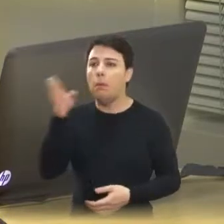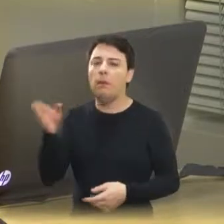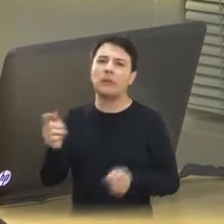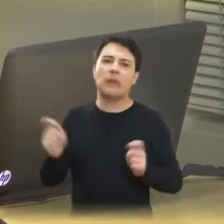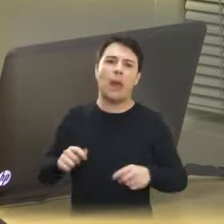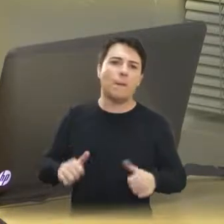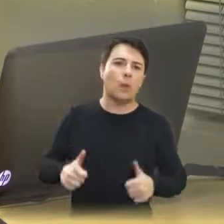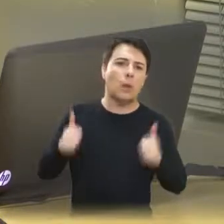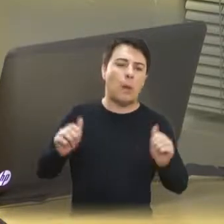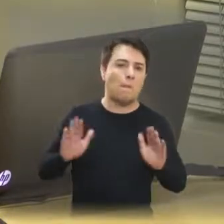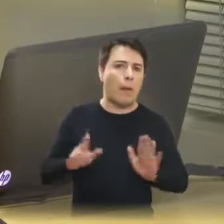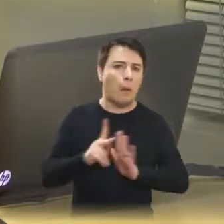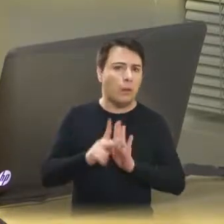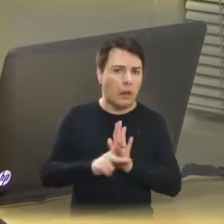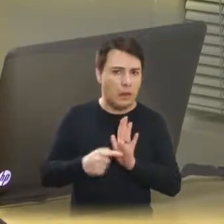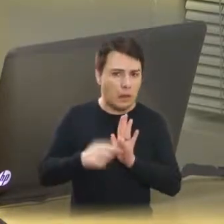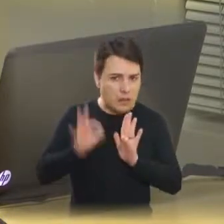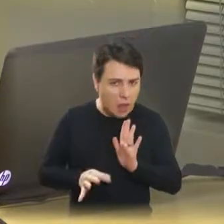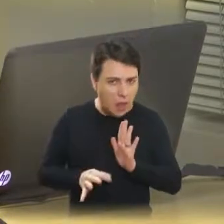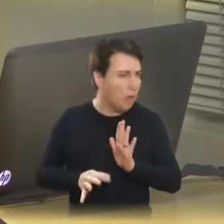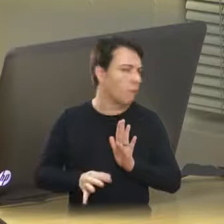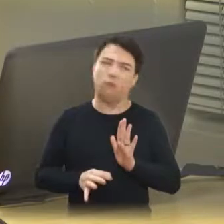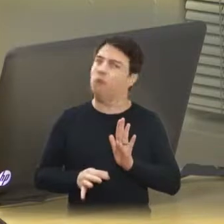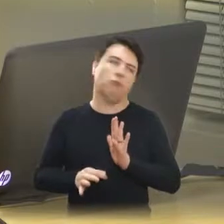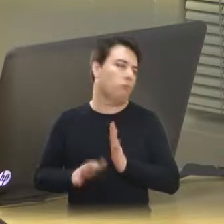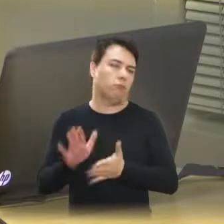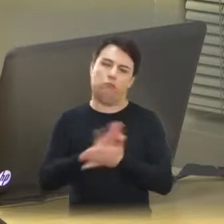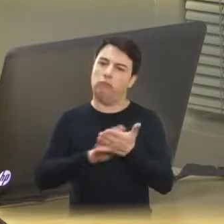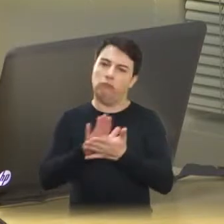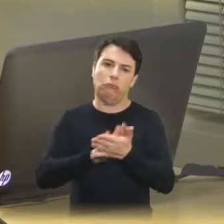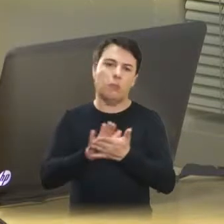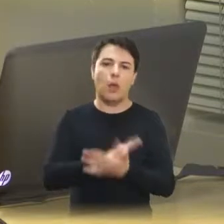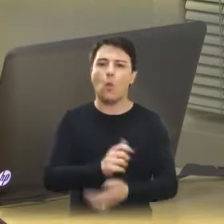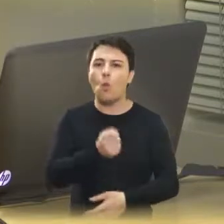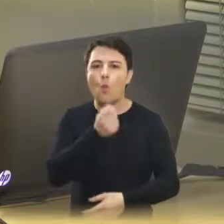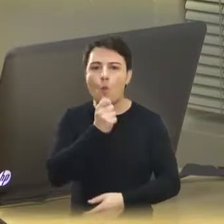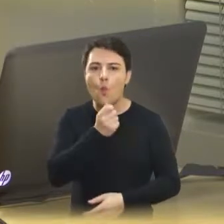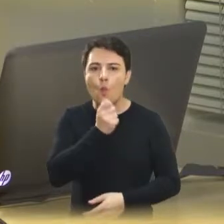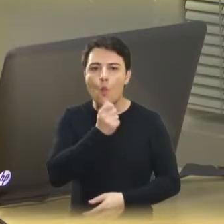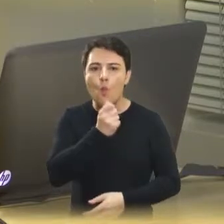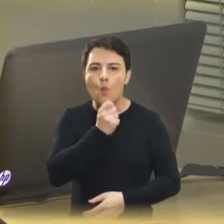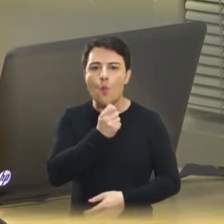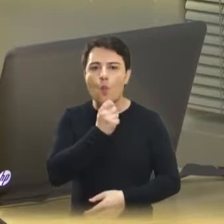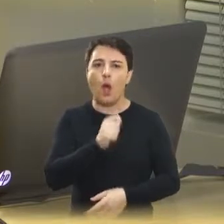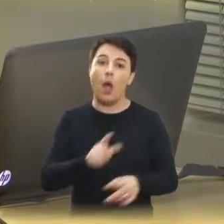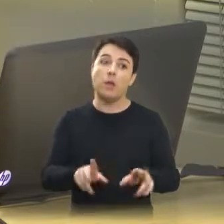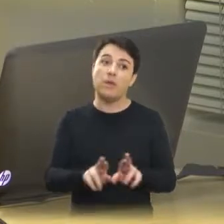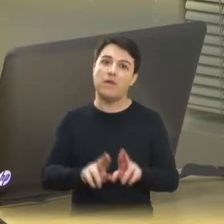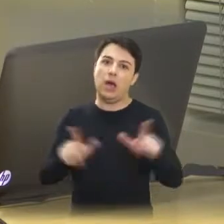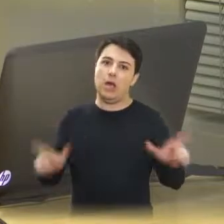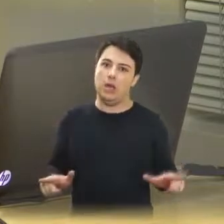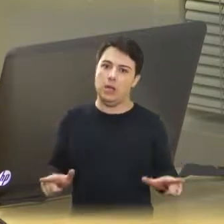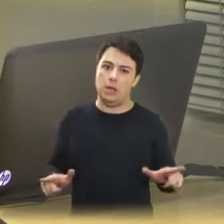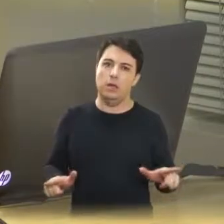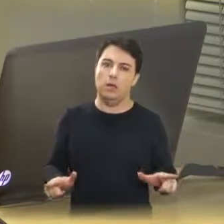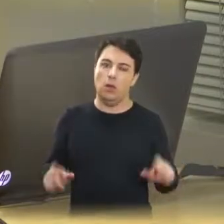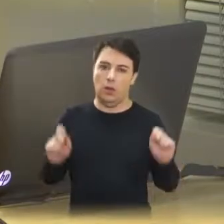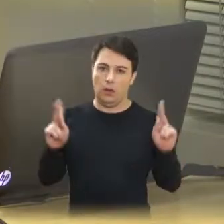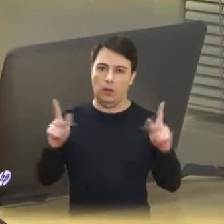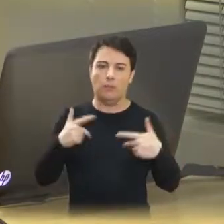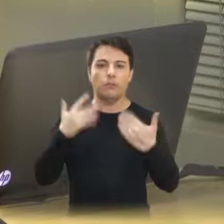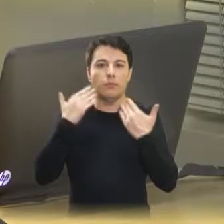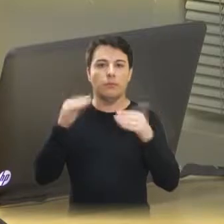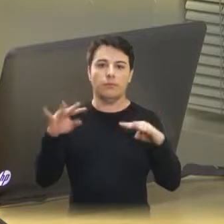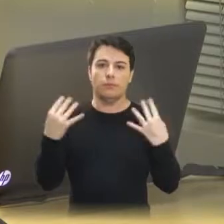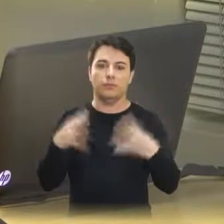melhorar. Mas projetos, diretriz, estudo, levantamento é diferente de projeto. Tá?